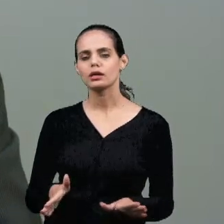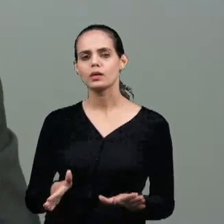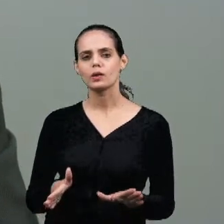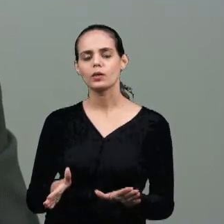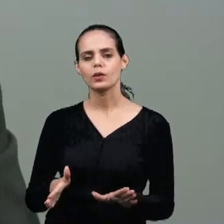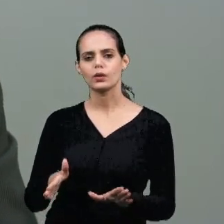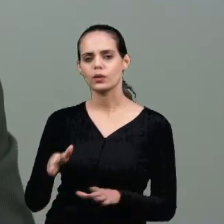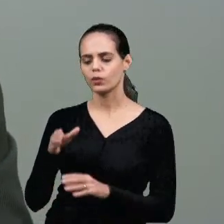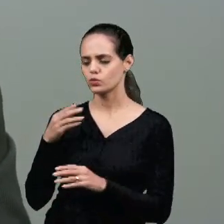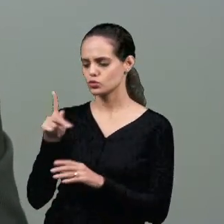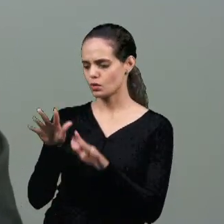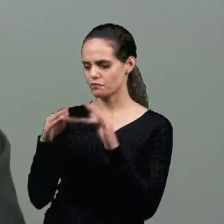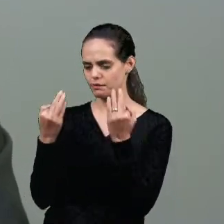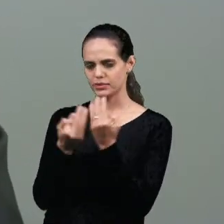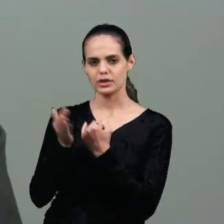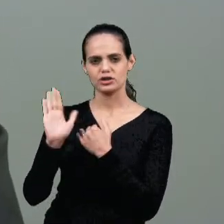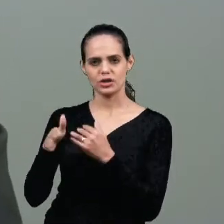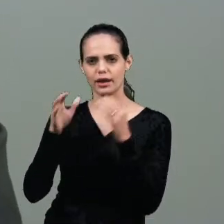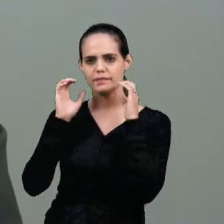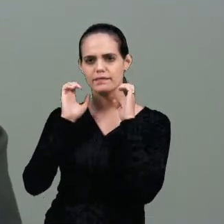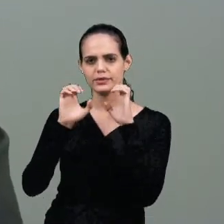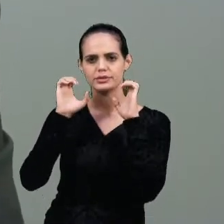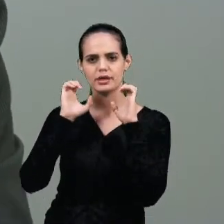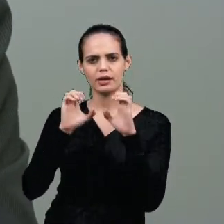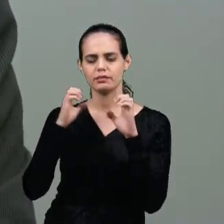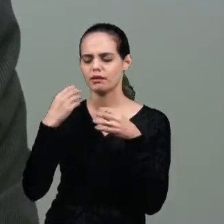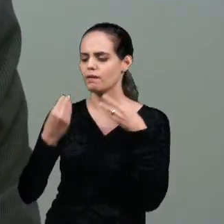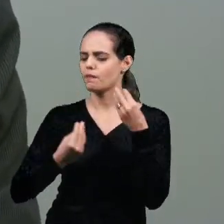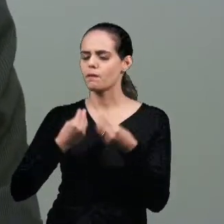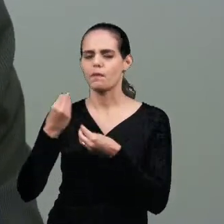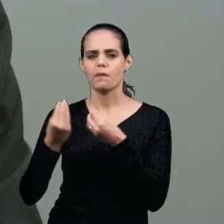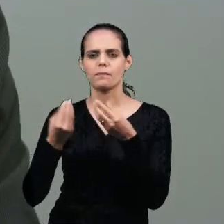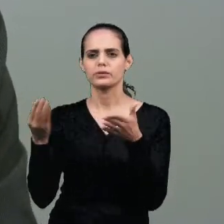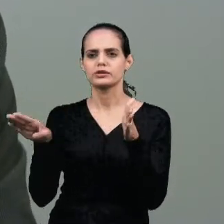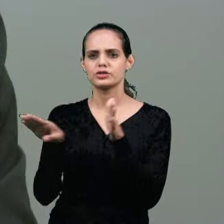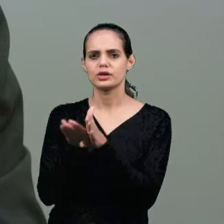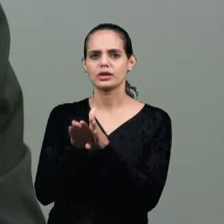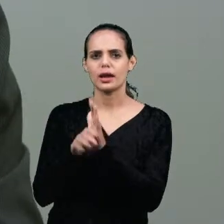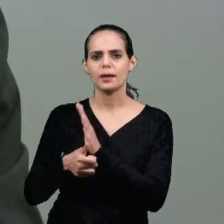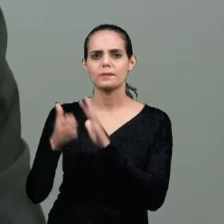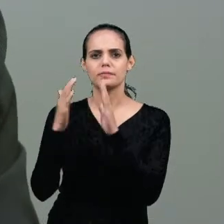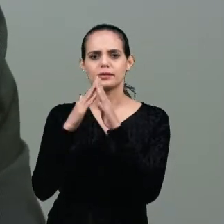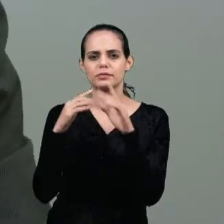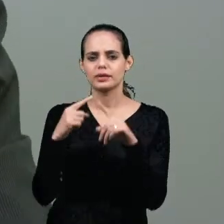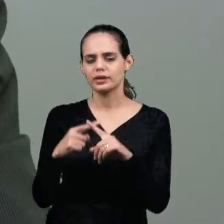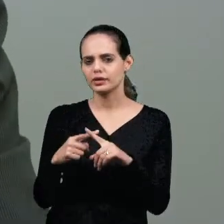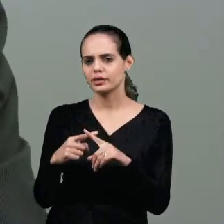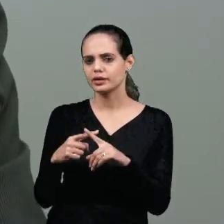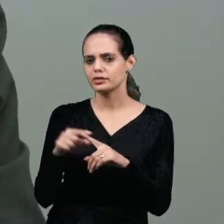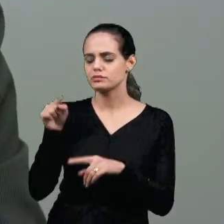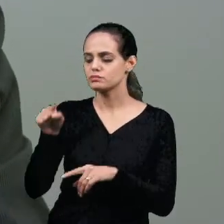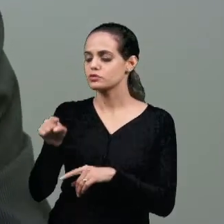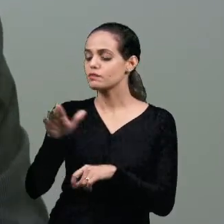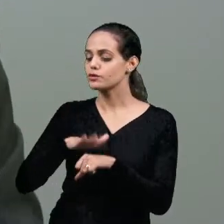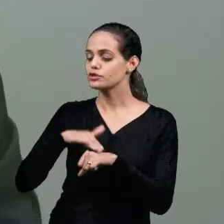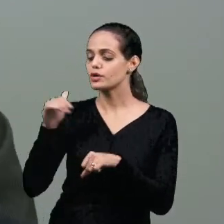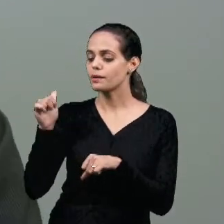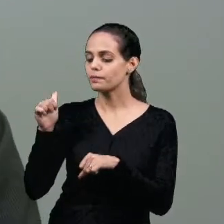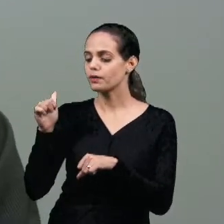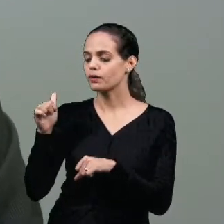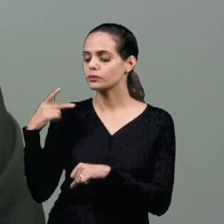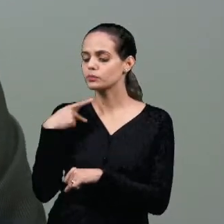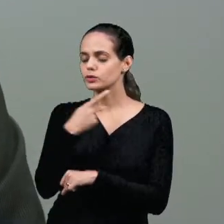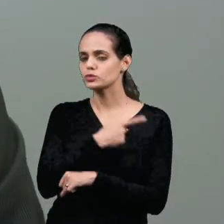foi o começo, o caminhar do senhor até o senhor chegar à primeira igreja? O senhor foi ordenado e a primeira